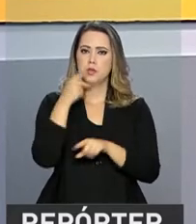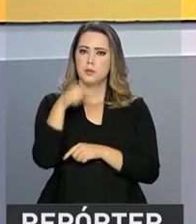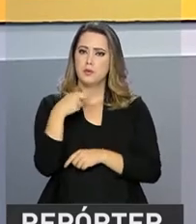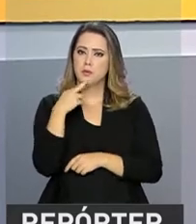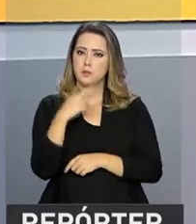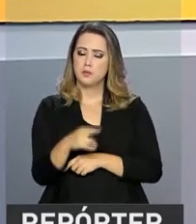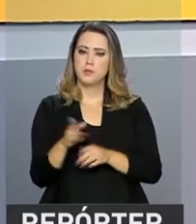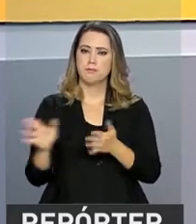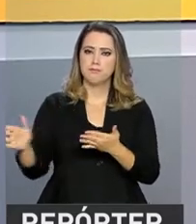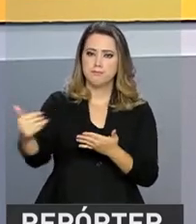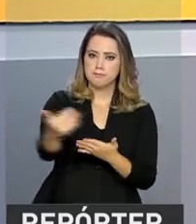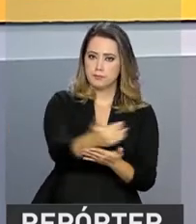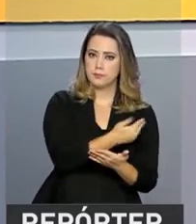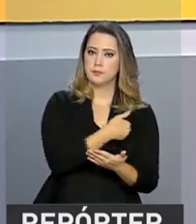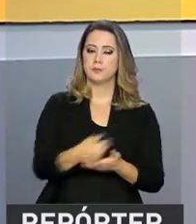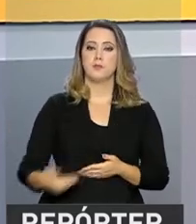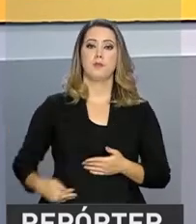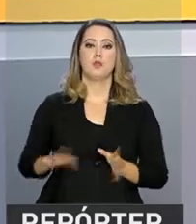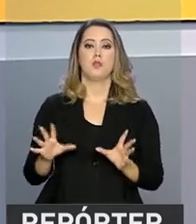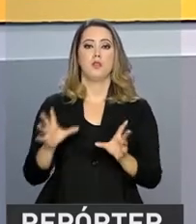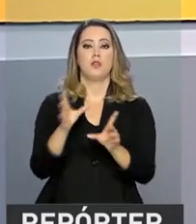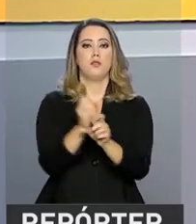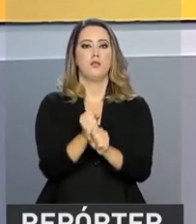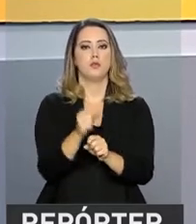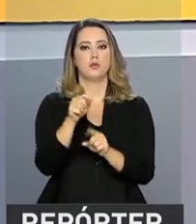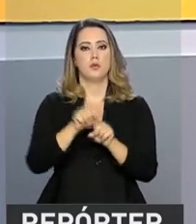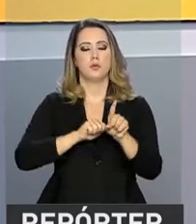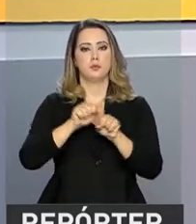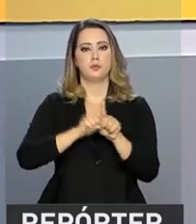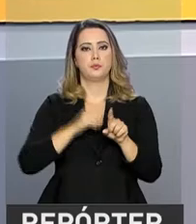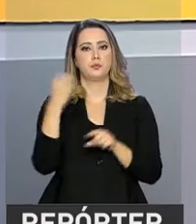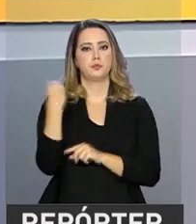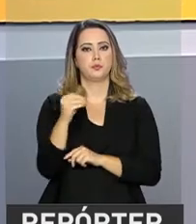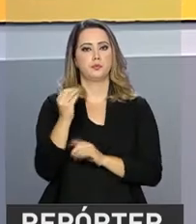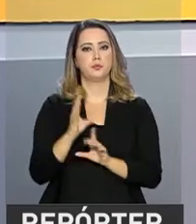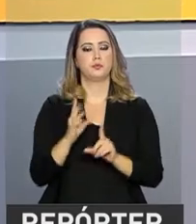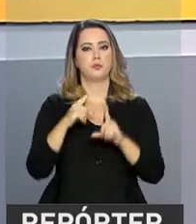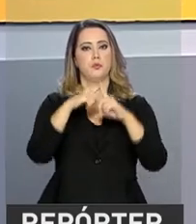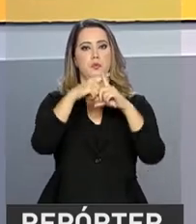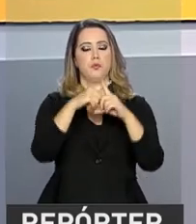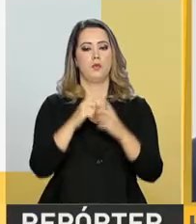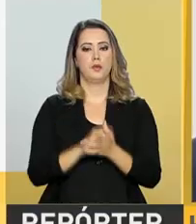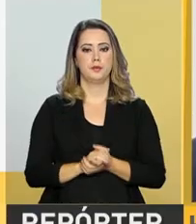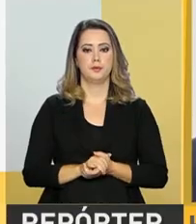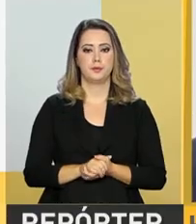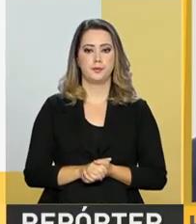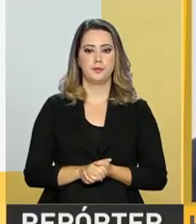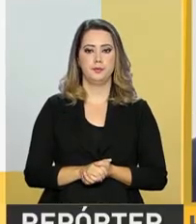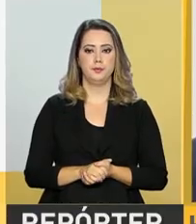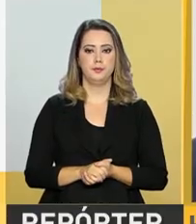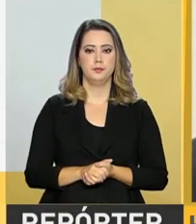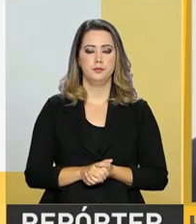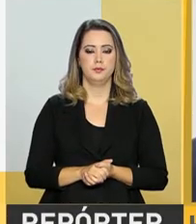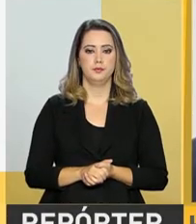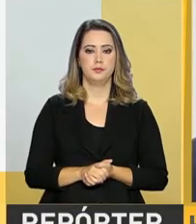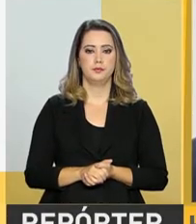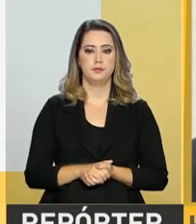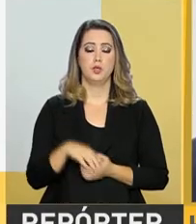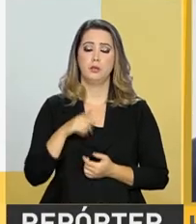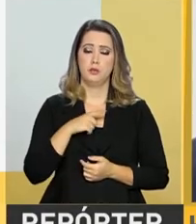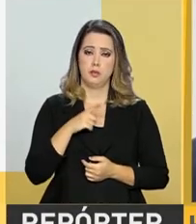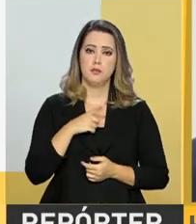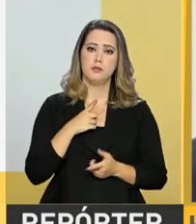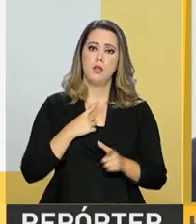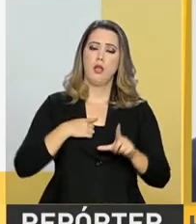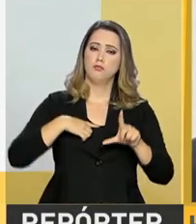o resultado da arrecadação do governo, que fechou o mês de outubro com saldo positivo. Existe uma